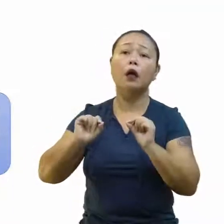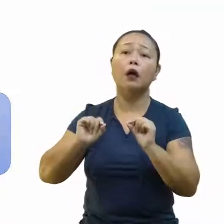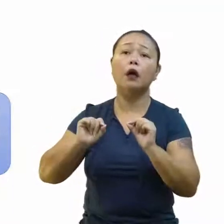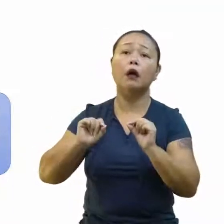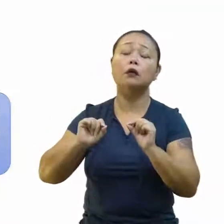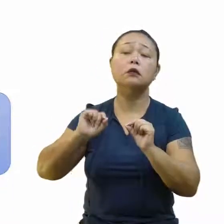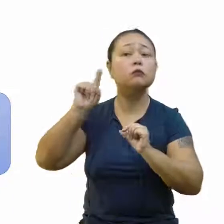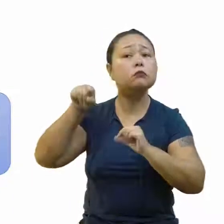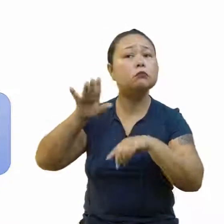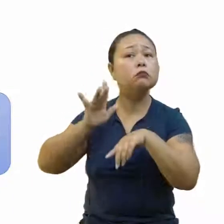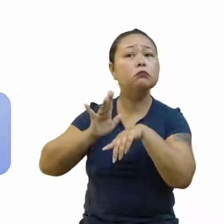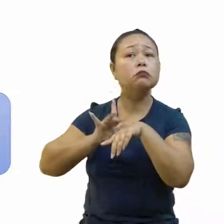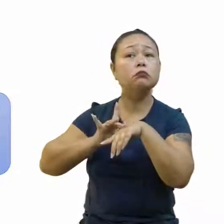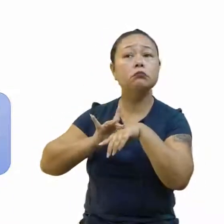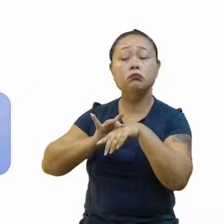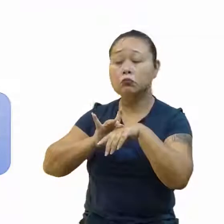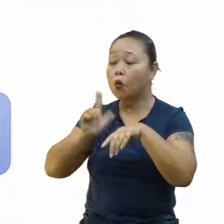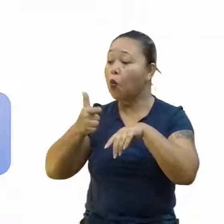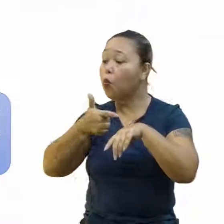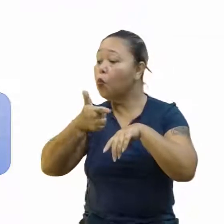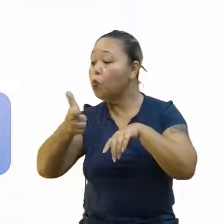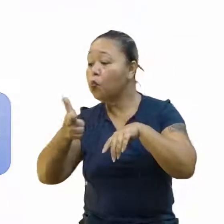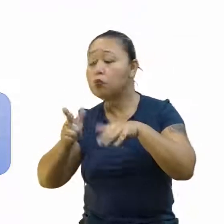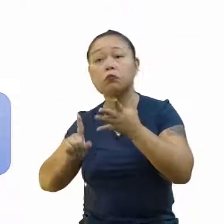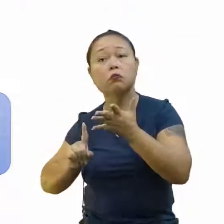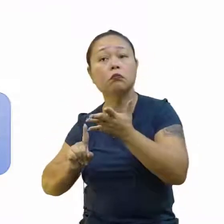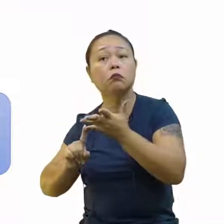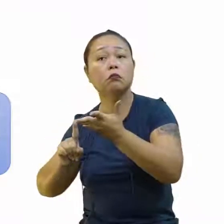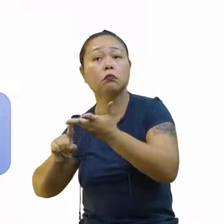doenças que, aliadas a um conjunto de